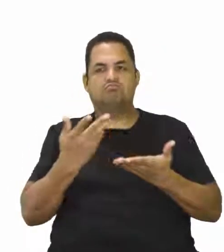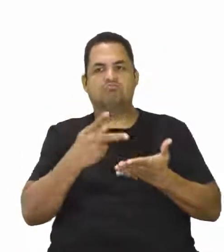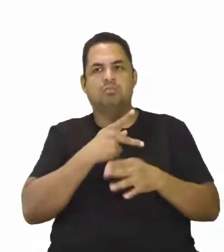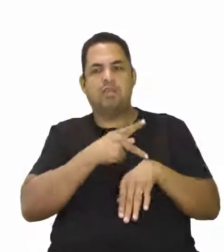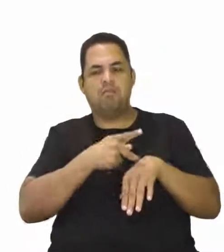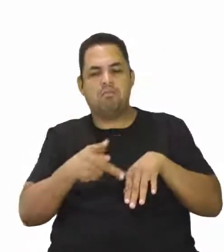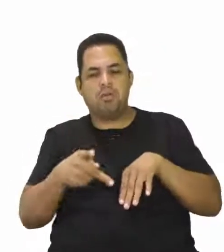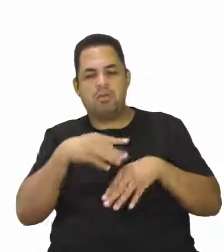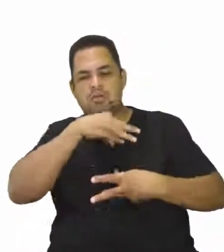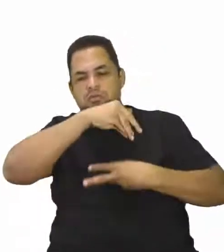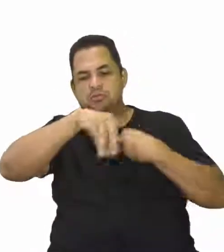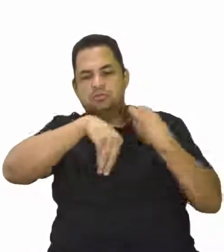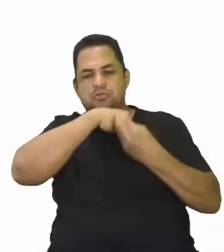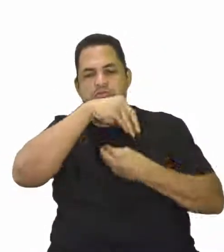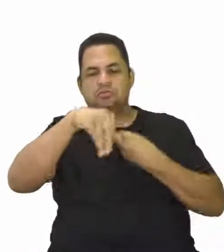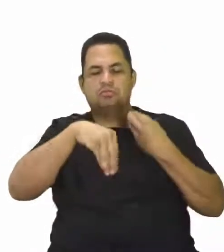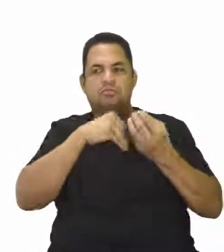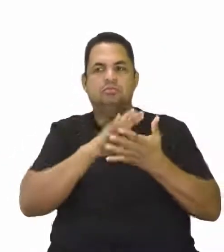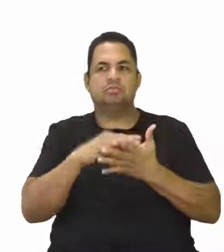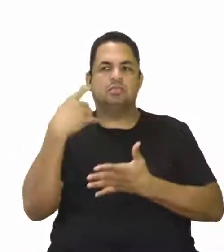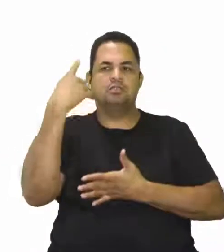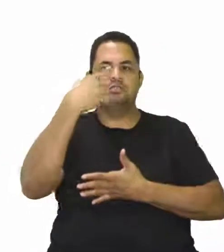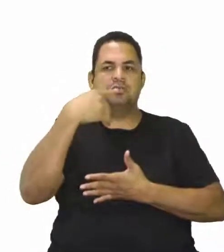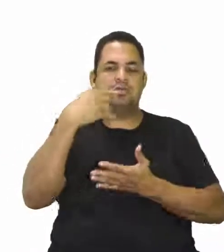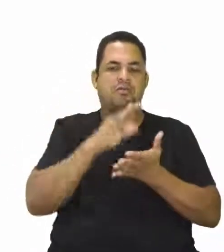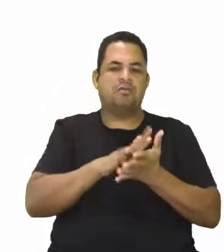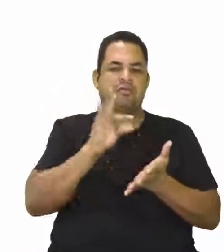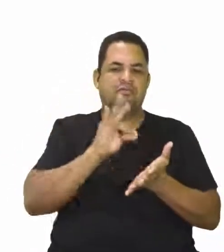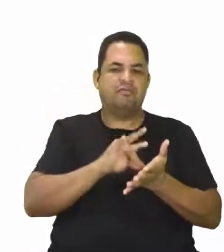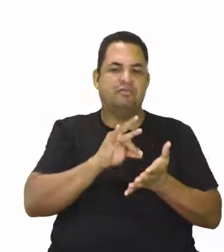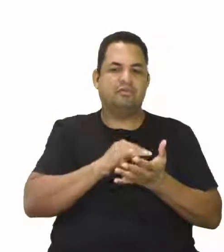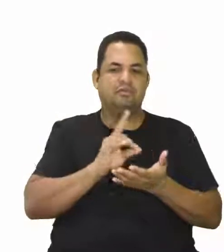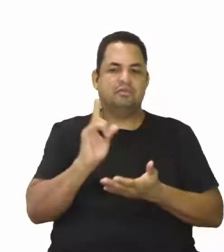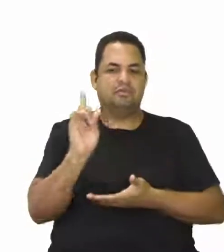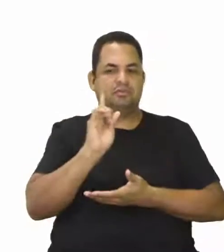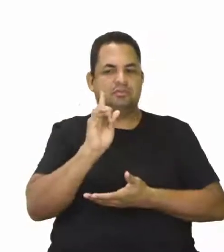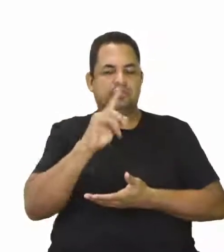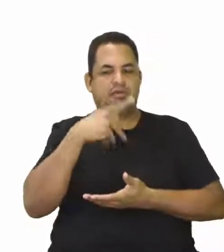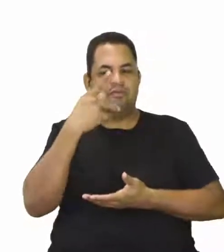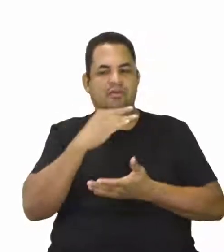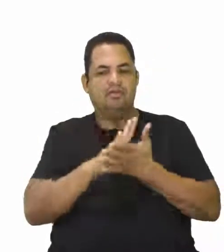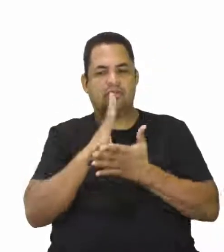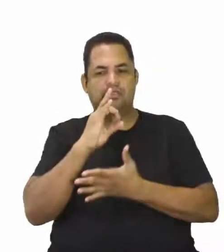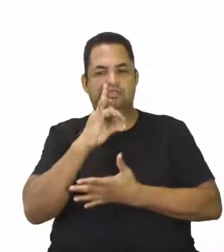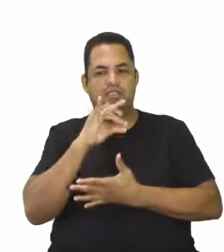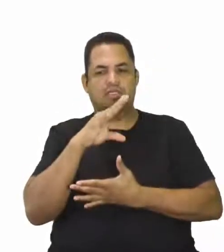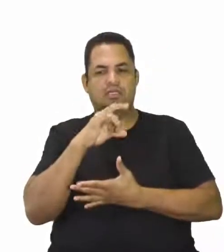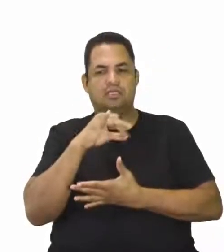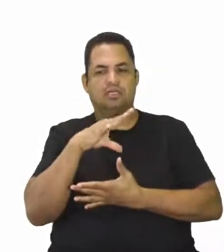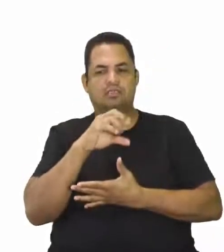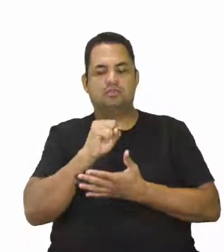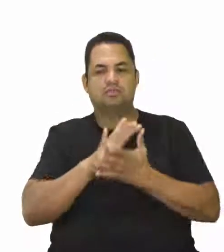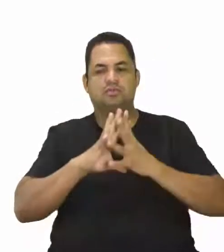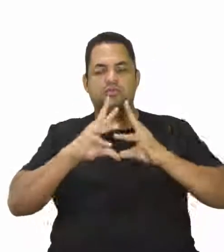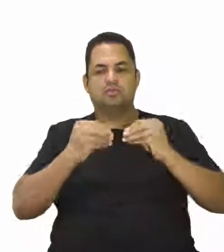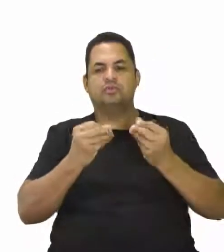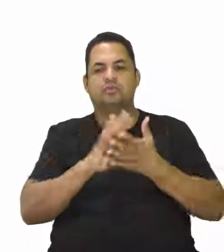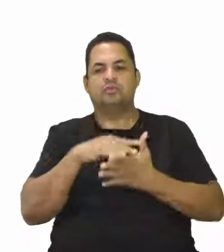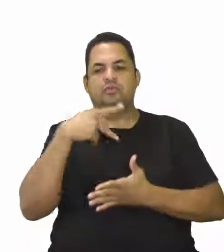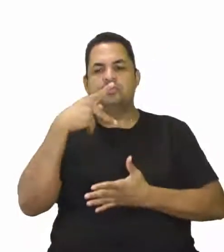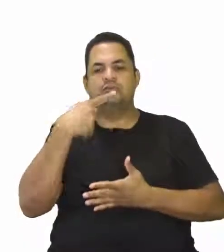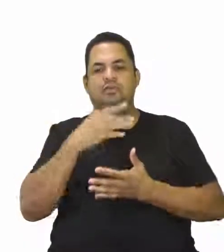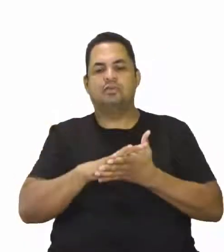espanhol mesclado. O meu espanhol é o verdadeiro, eu não falo espanhol, eu falo castelhano, mas na verdade todos